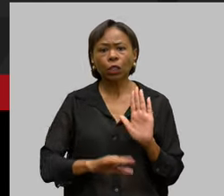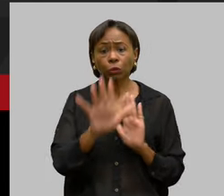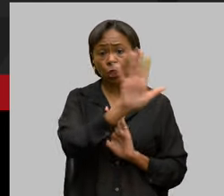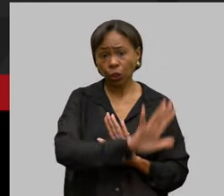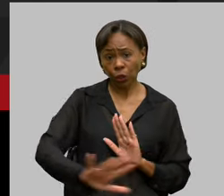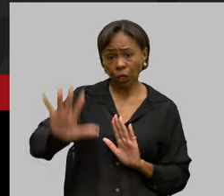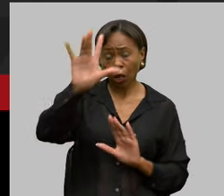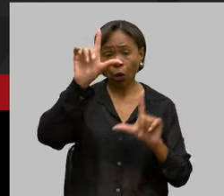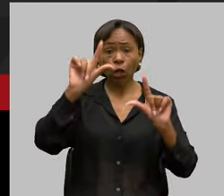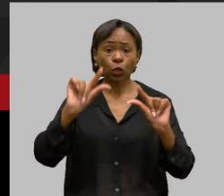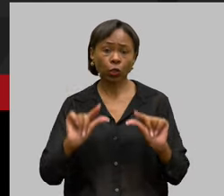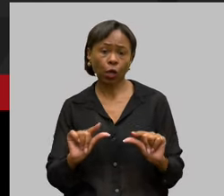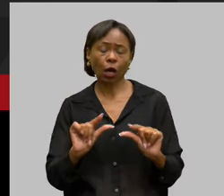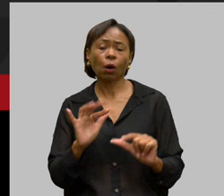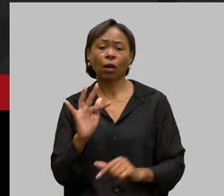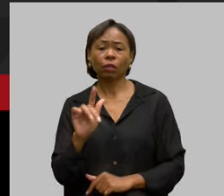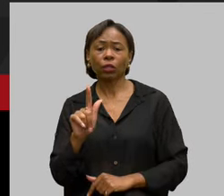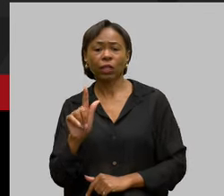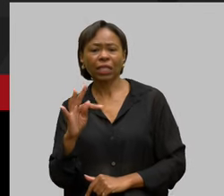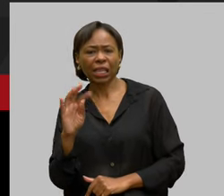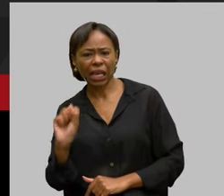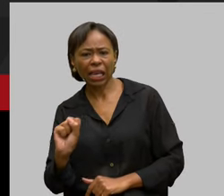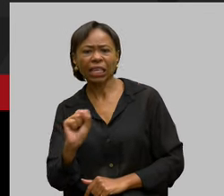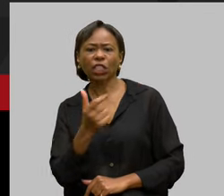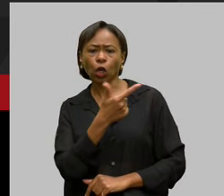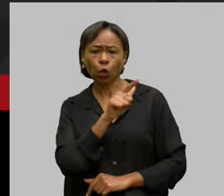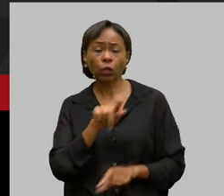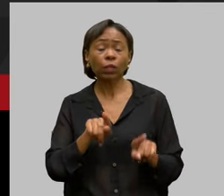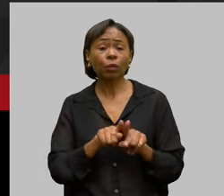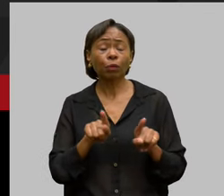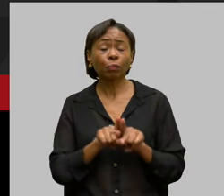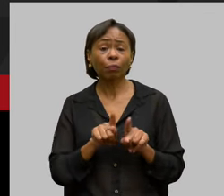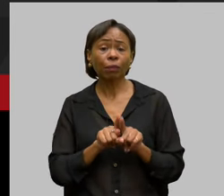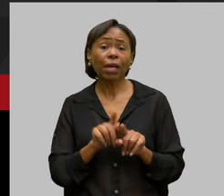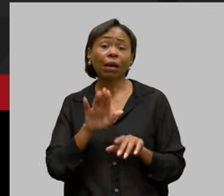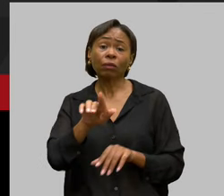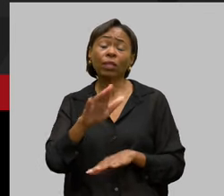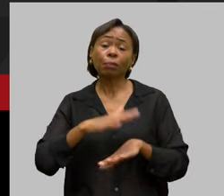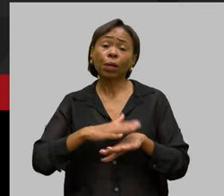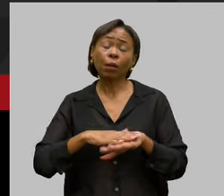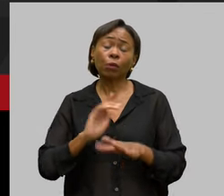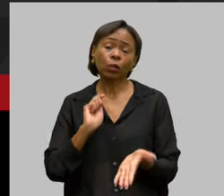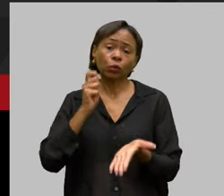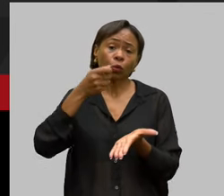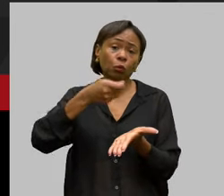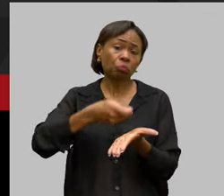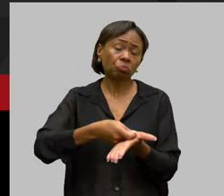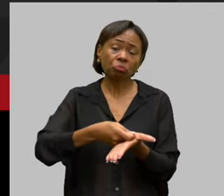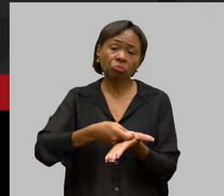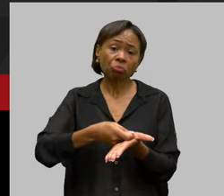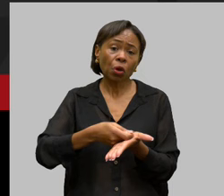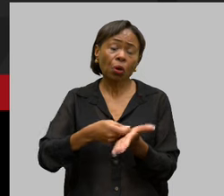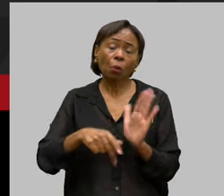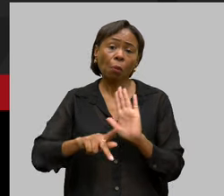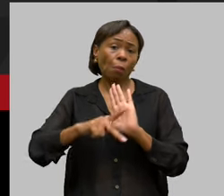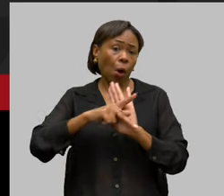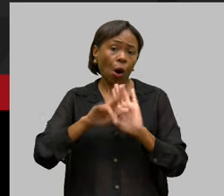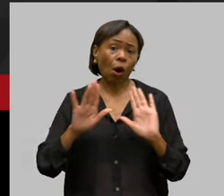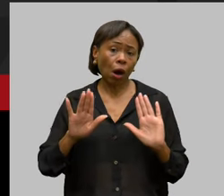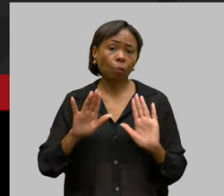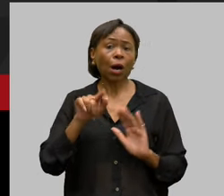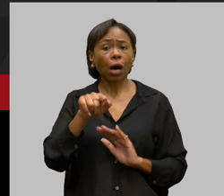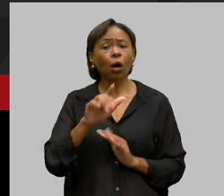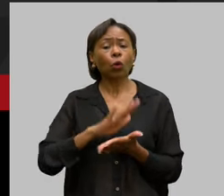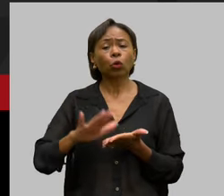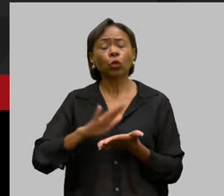que se você cria o seu regime próprio naquele momento specificamente você poderia estabelecer o custeio que quisesse então vamos combinar 5% para